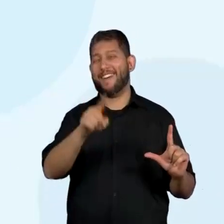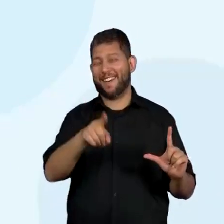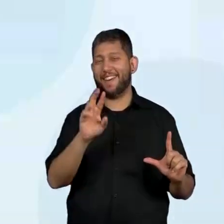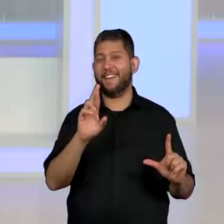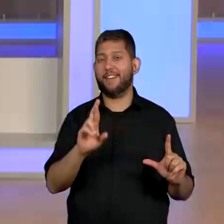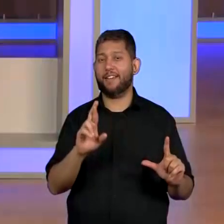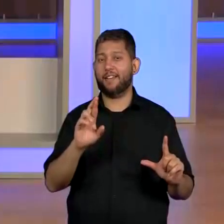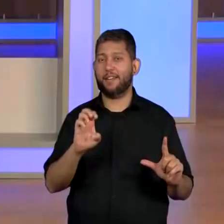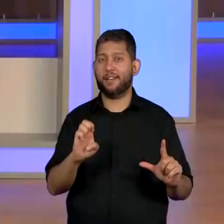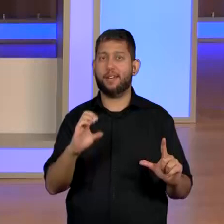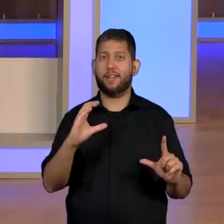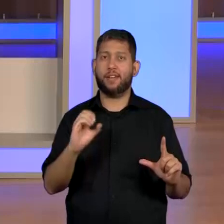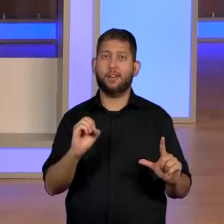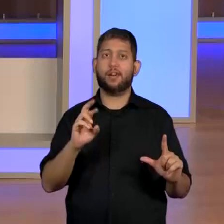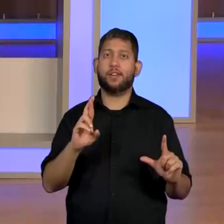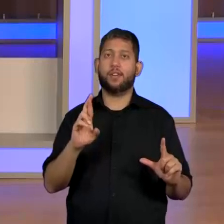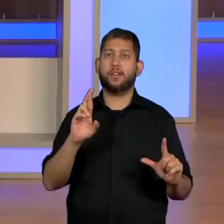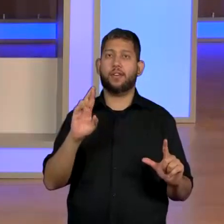né